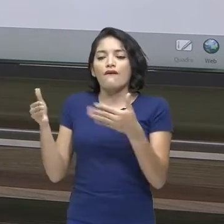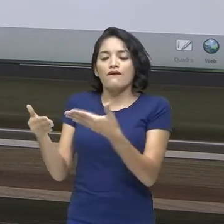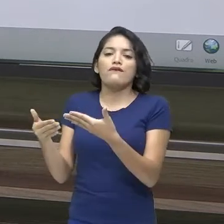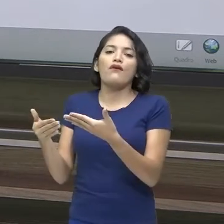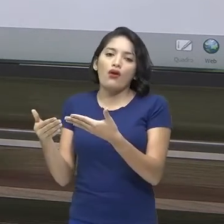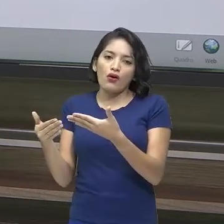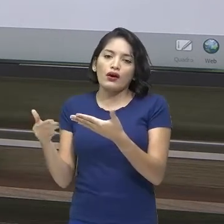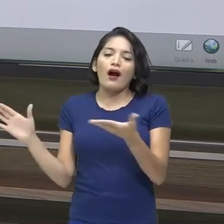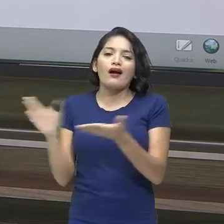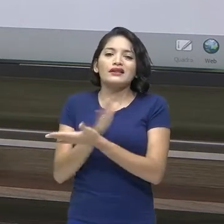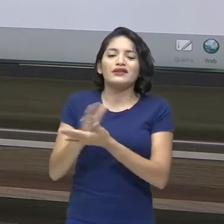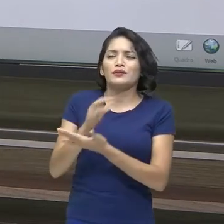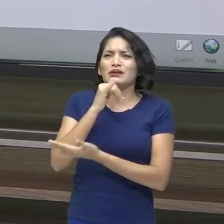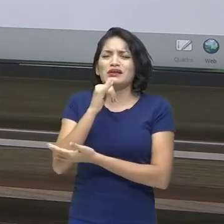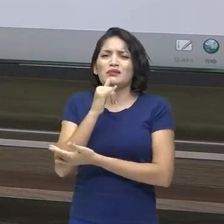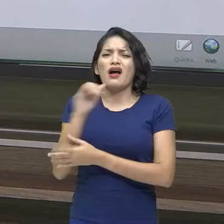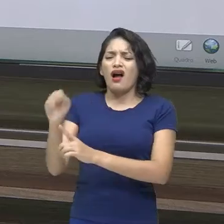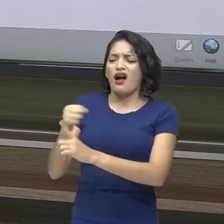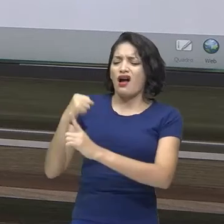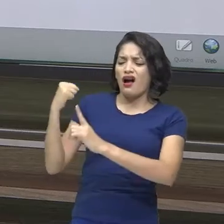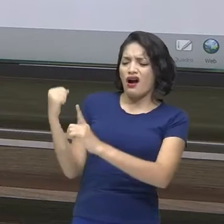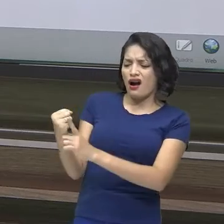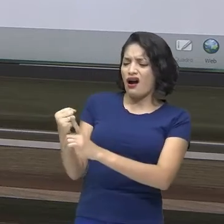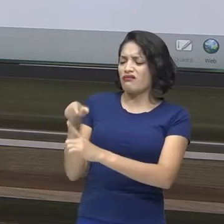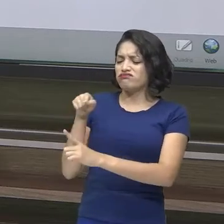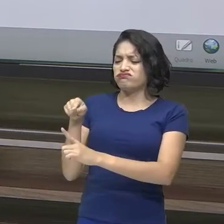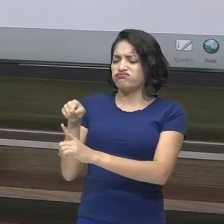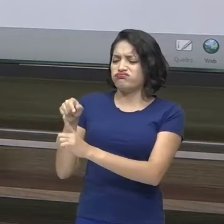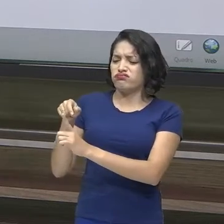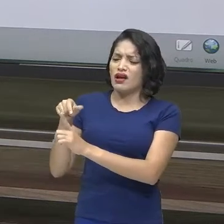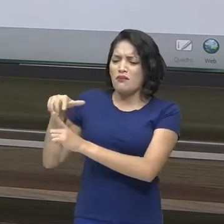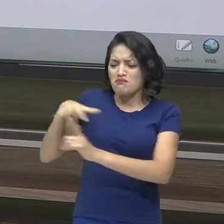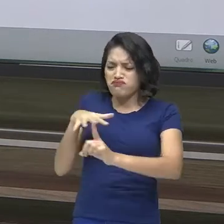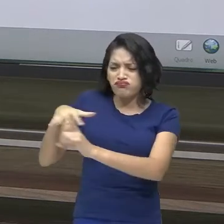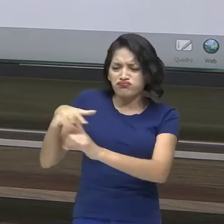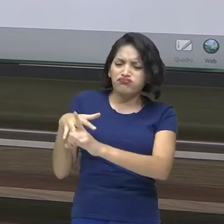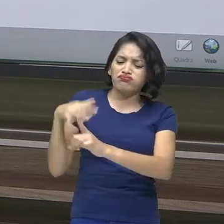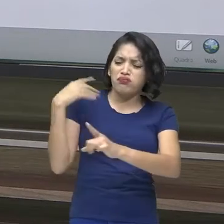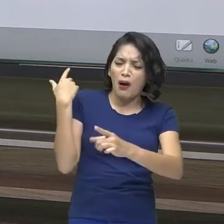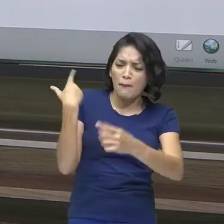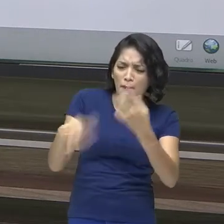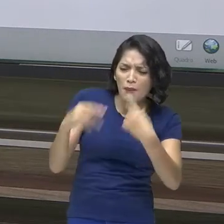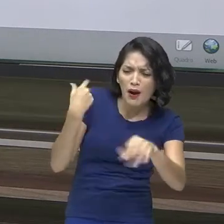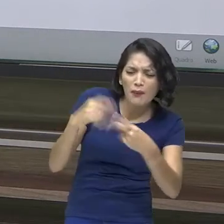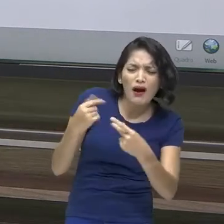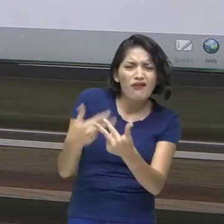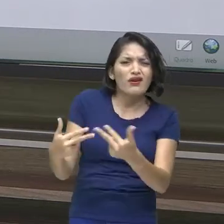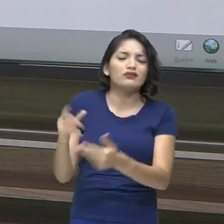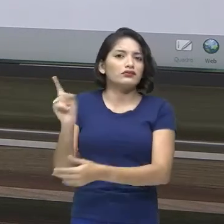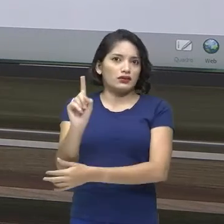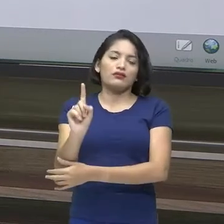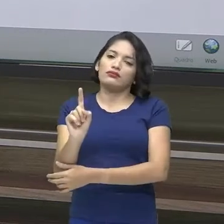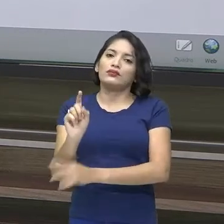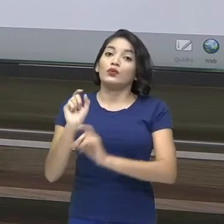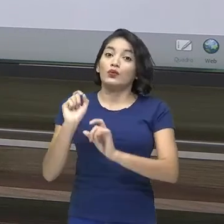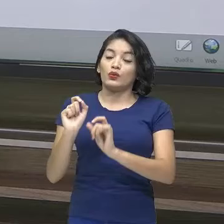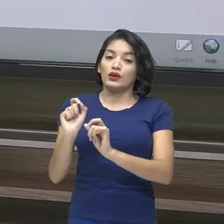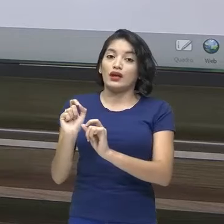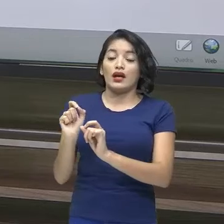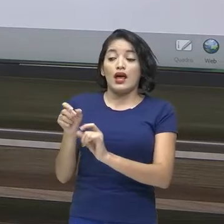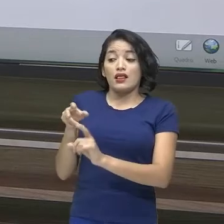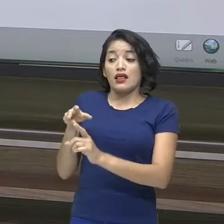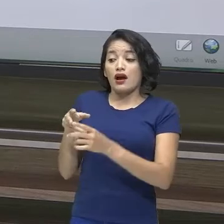temos às vezes, né? Ah, o socialismo que perseguiu, que torturou e nananã. Não, ele tem na